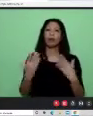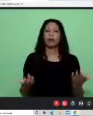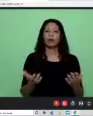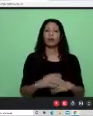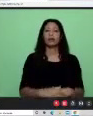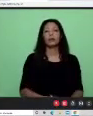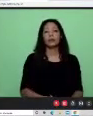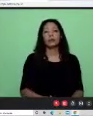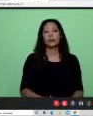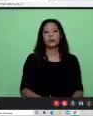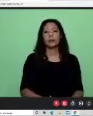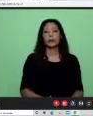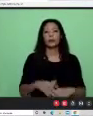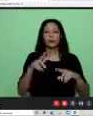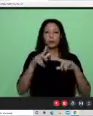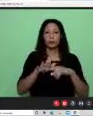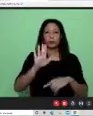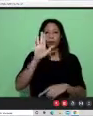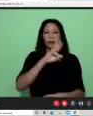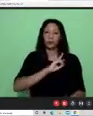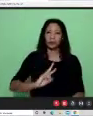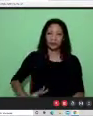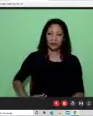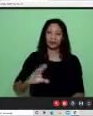parte ao vereador César Maia.